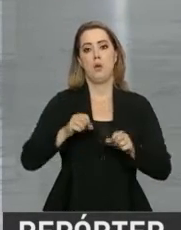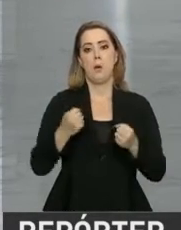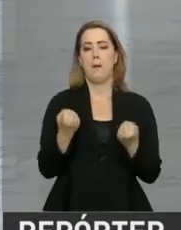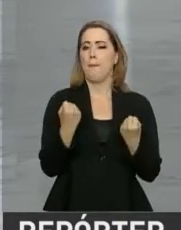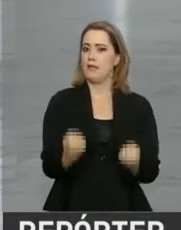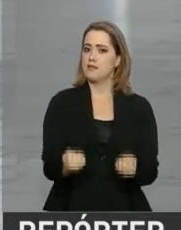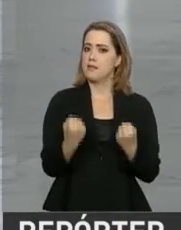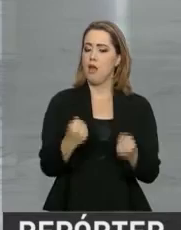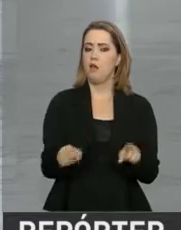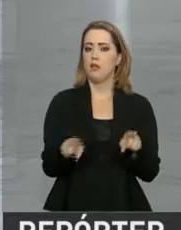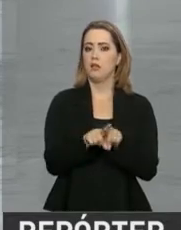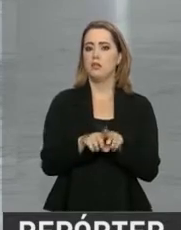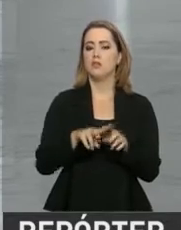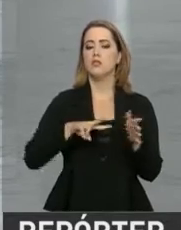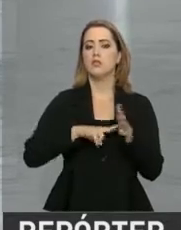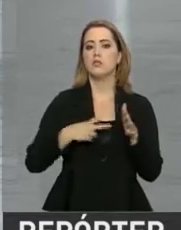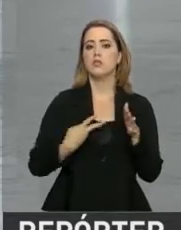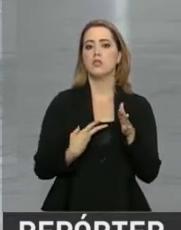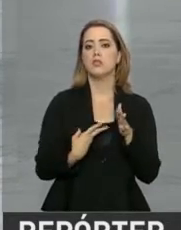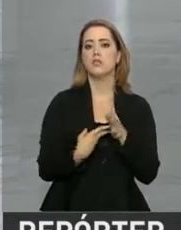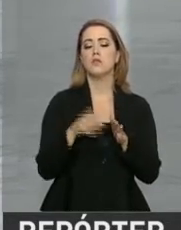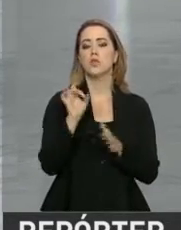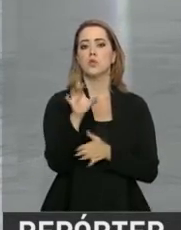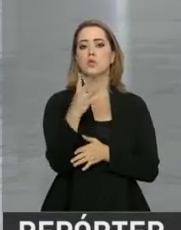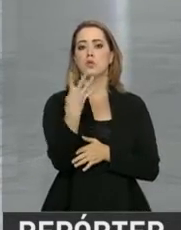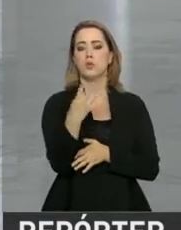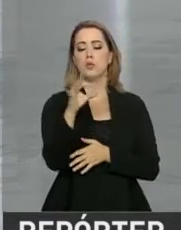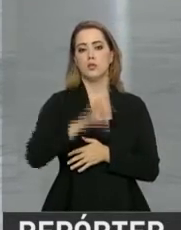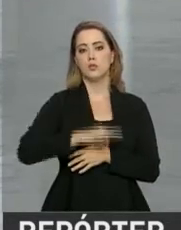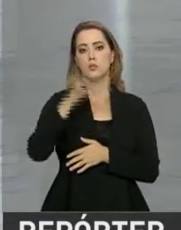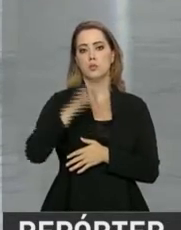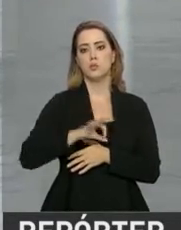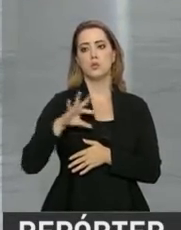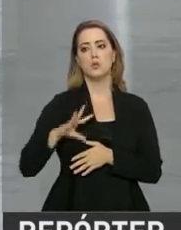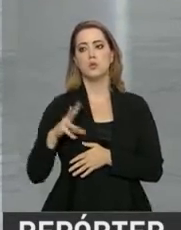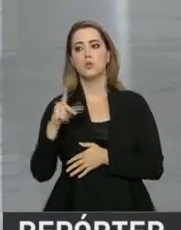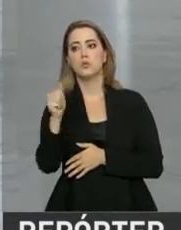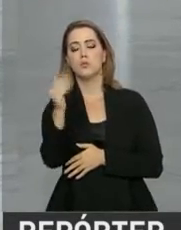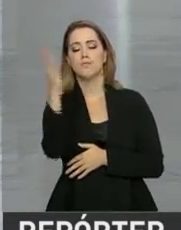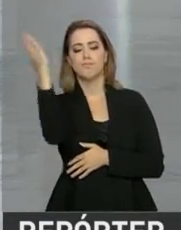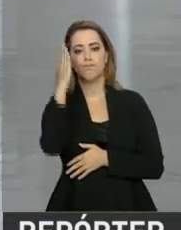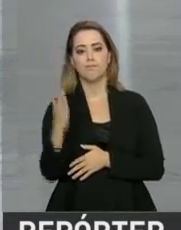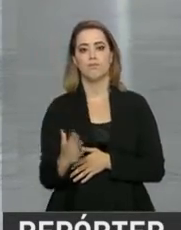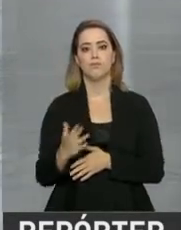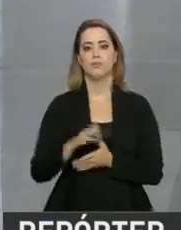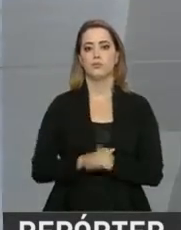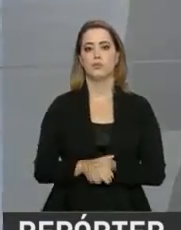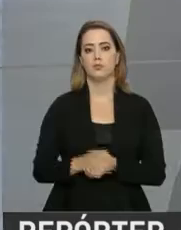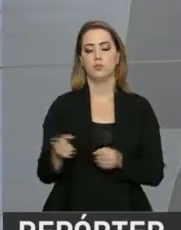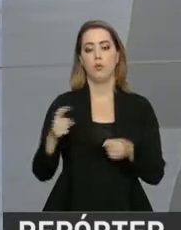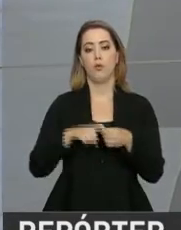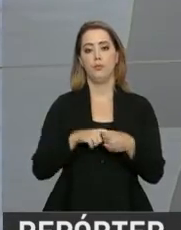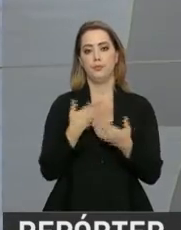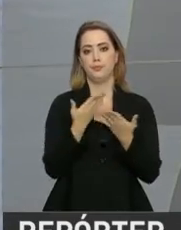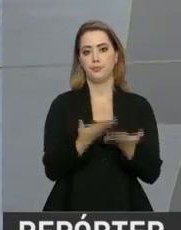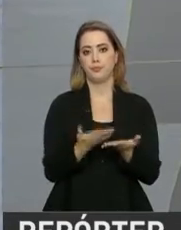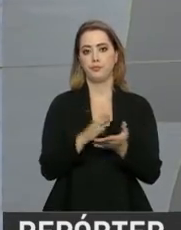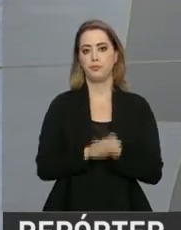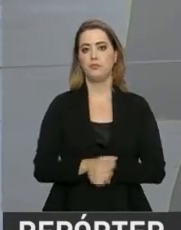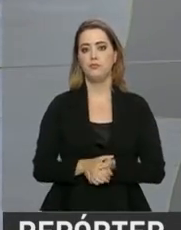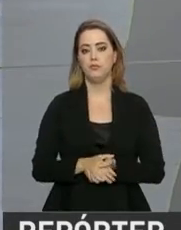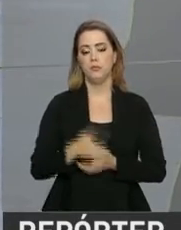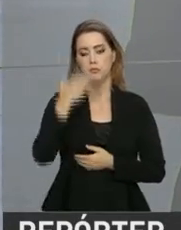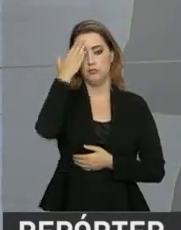pesados representam apenas 4% da frota nacional. Volto com você no estúdio, Zé Luiz. Obrigado